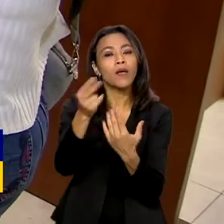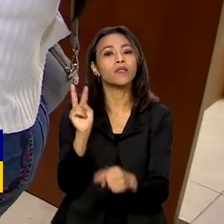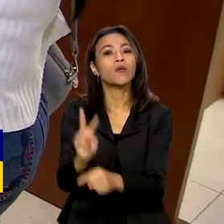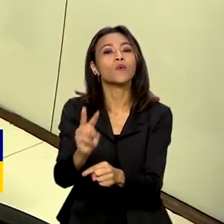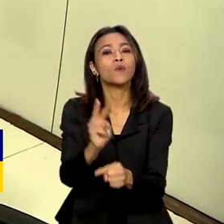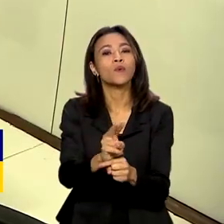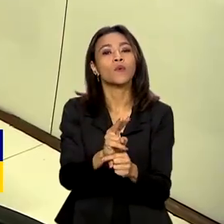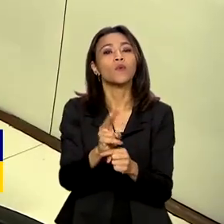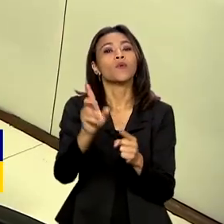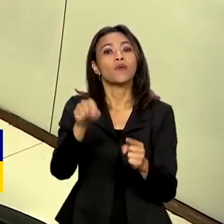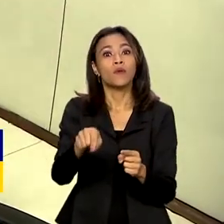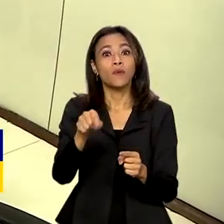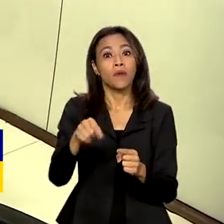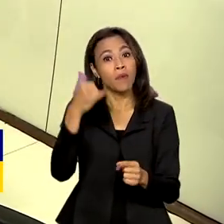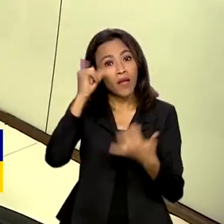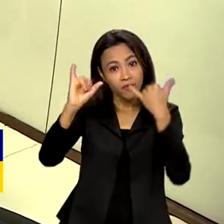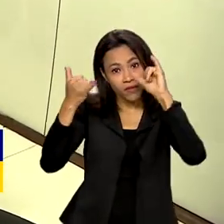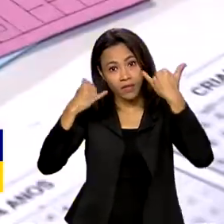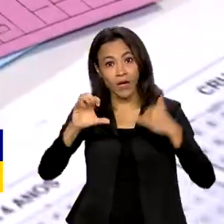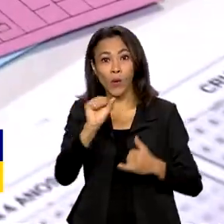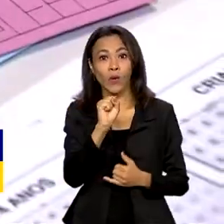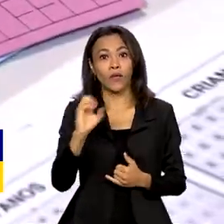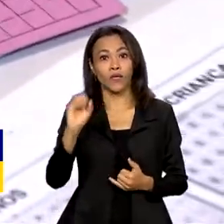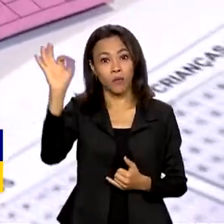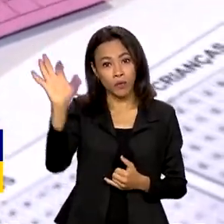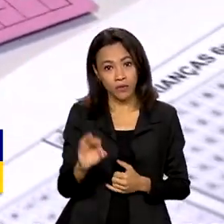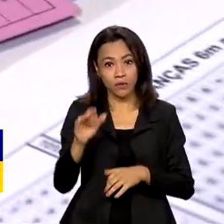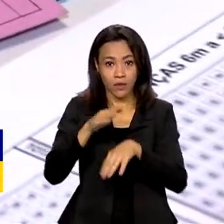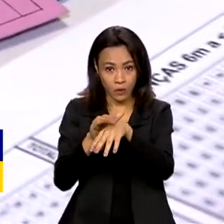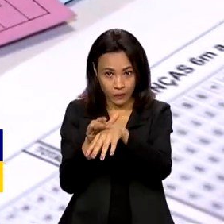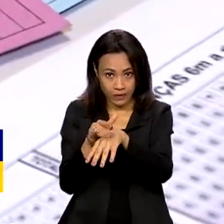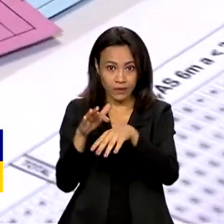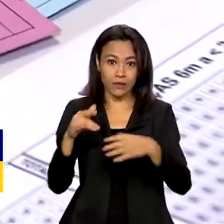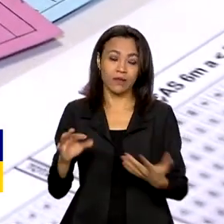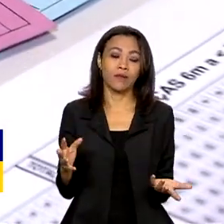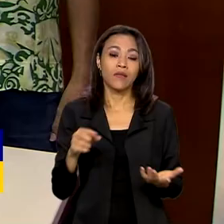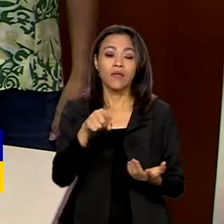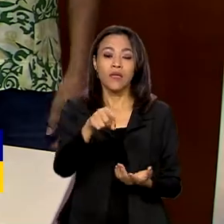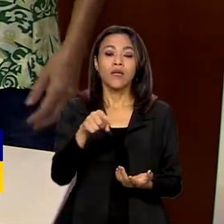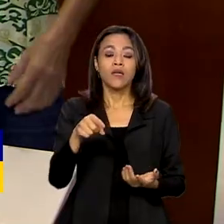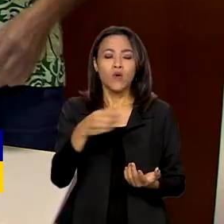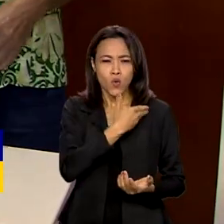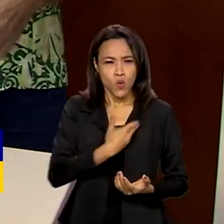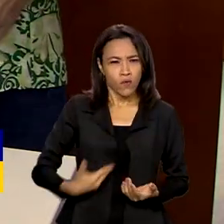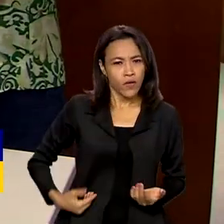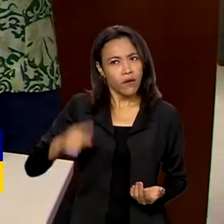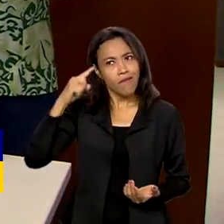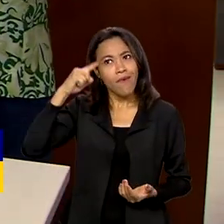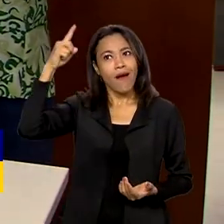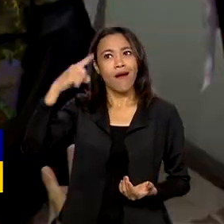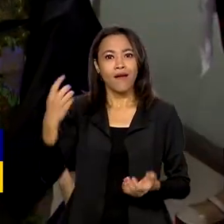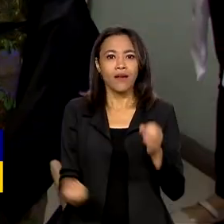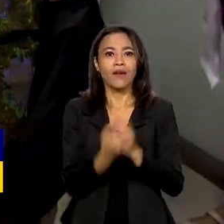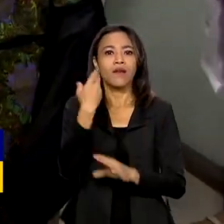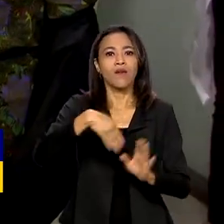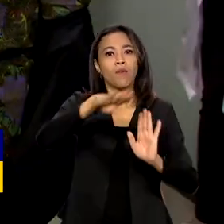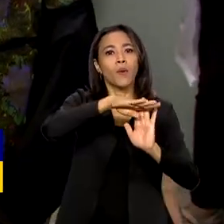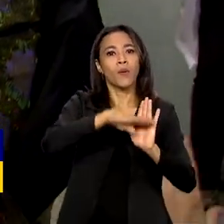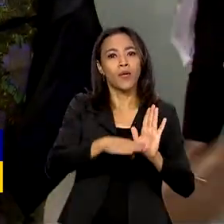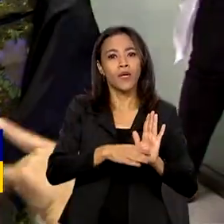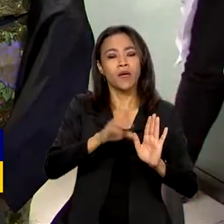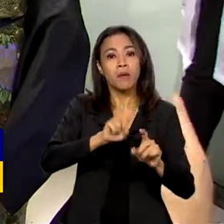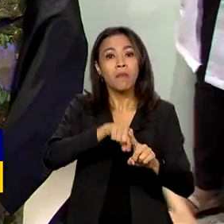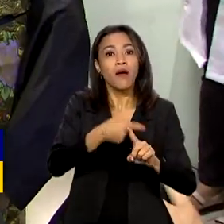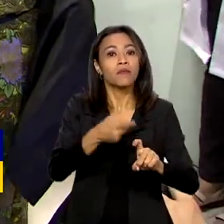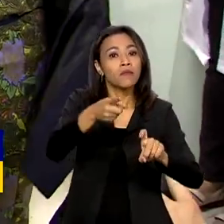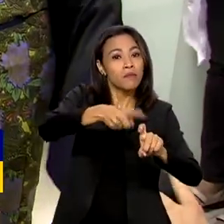das doenças que afetam os brasileiros. Uma realidade que levou o governo a recriar o Mais Médicos e reforçar